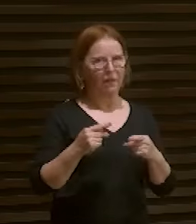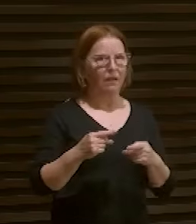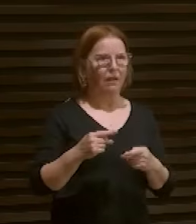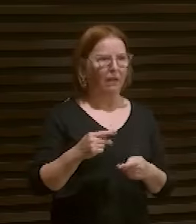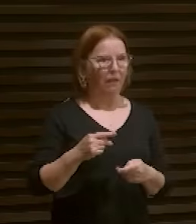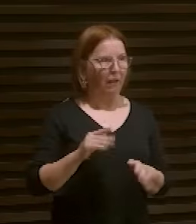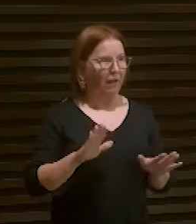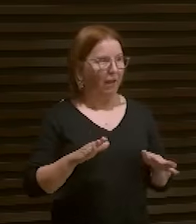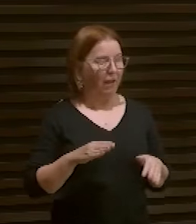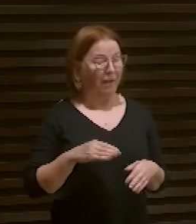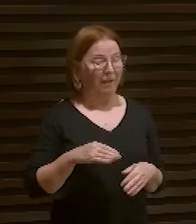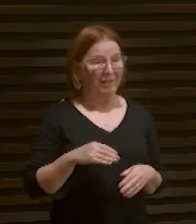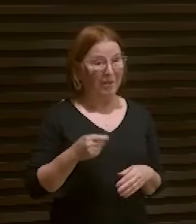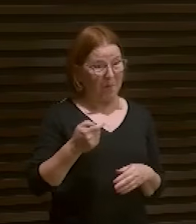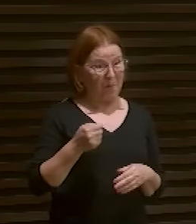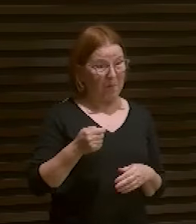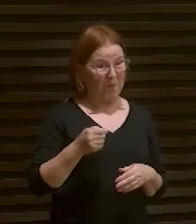palavra aqui,